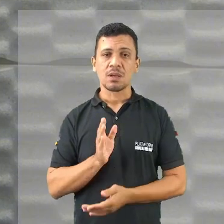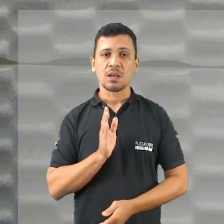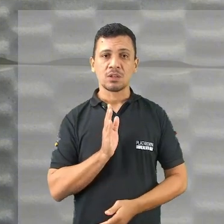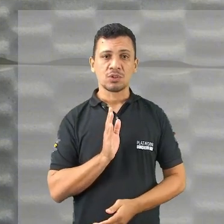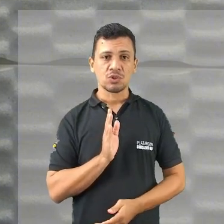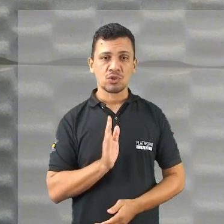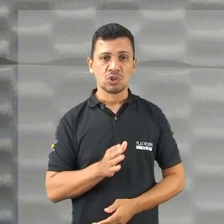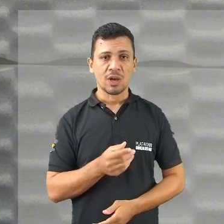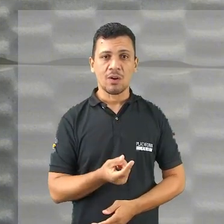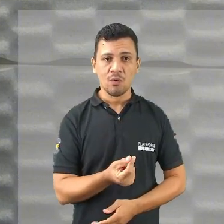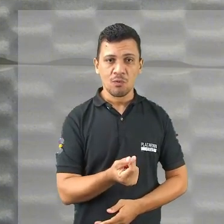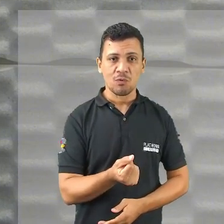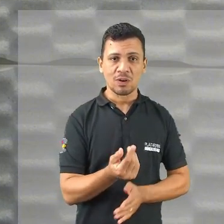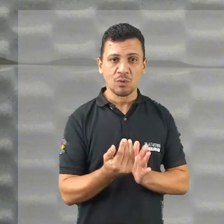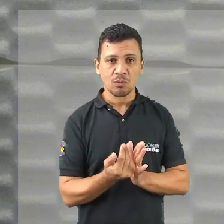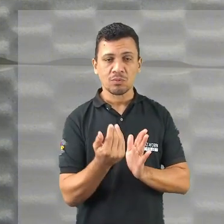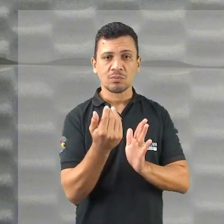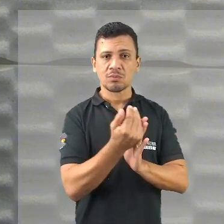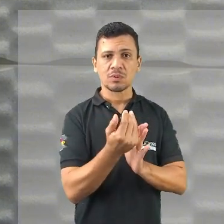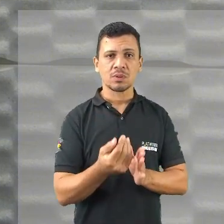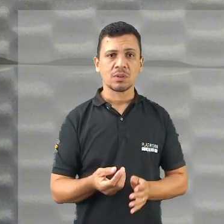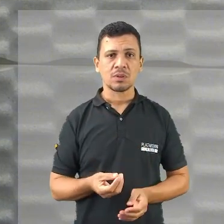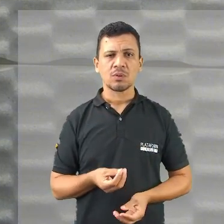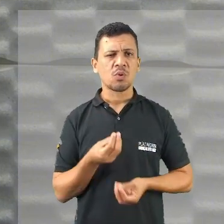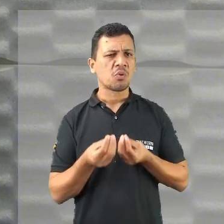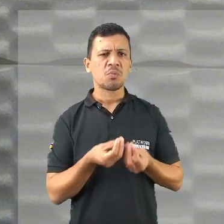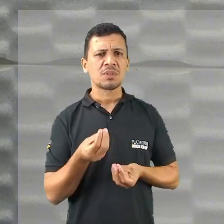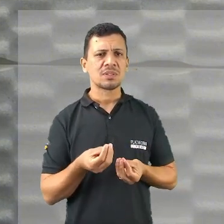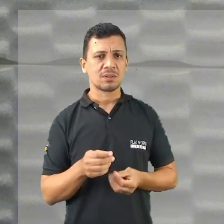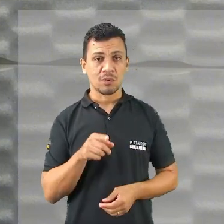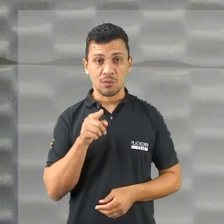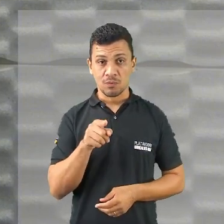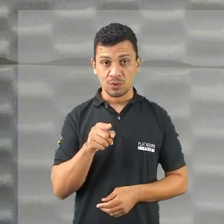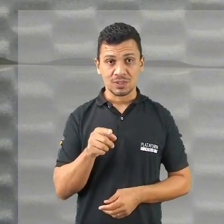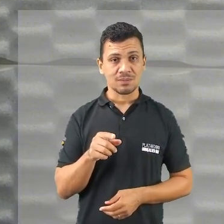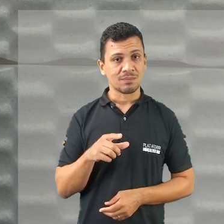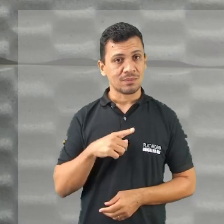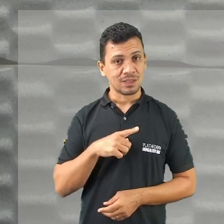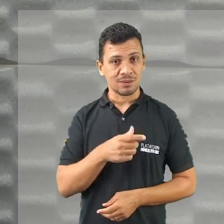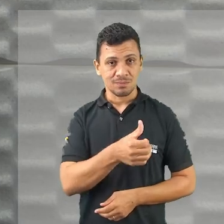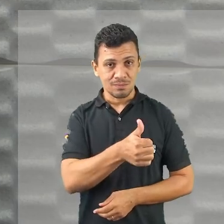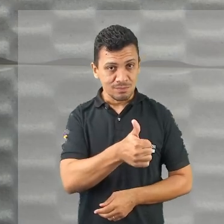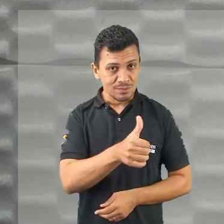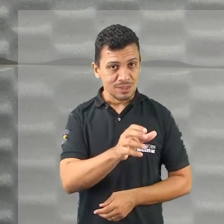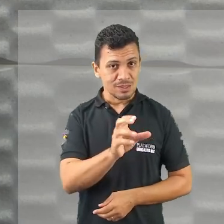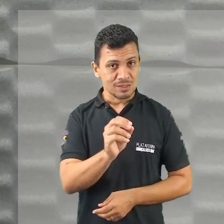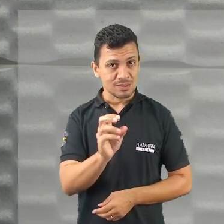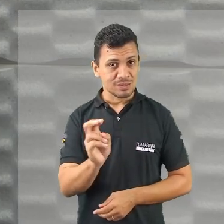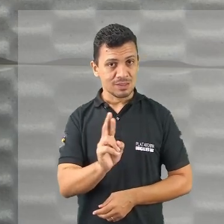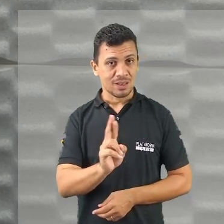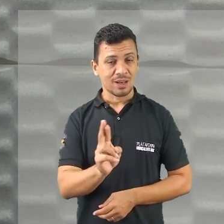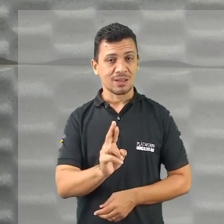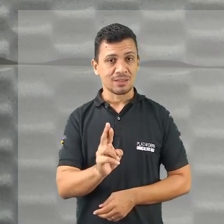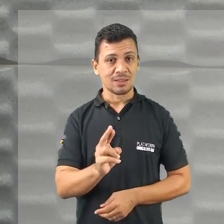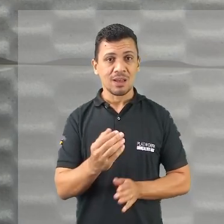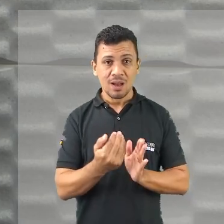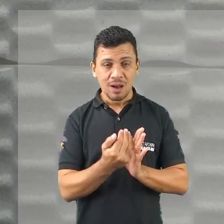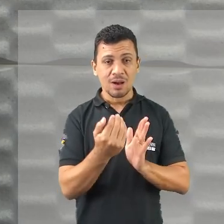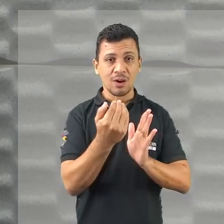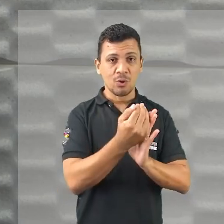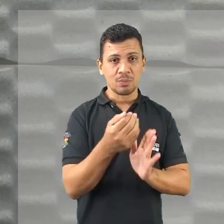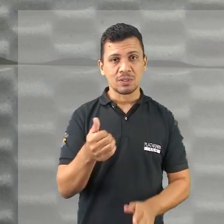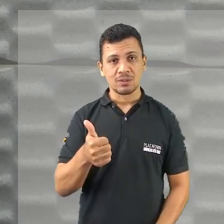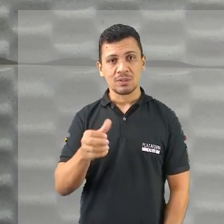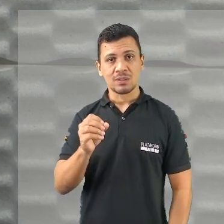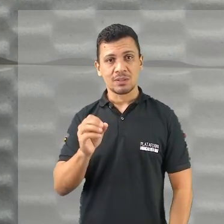reajustado. Por exemplo, uma simples, olha, se você tiver R$100, aí você tem um aumento, por exemplo, de 10%. Aí esse valor